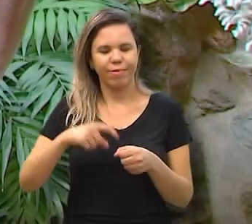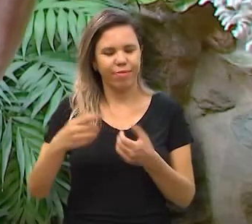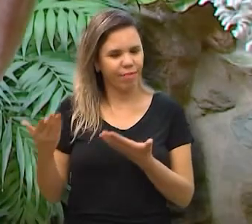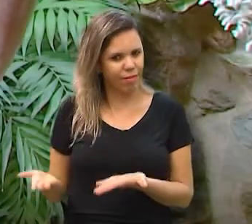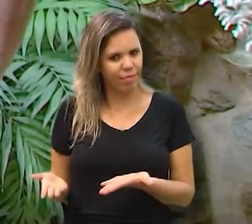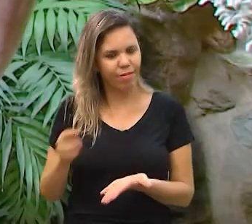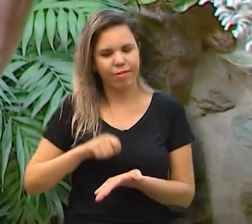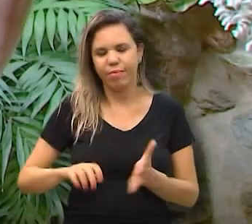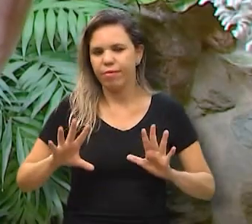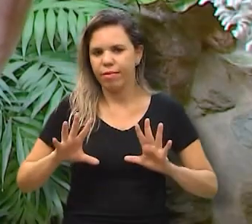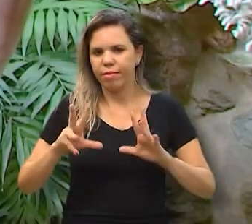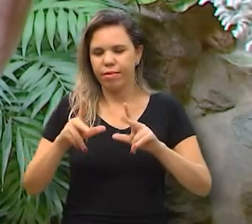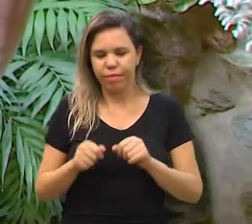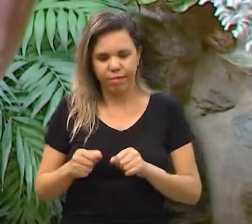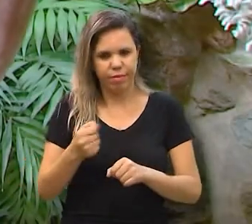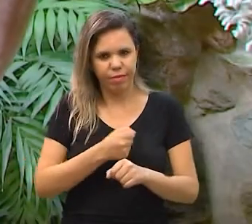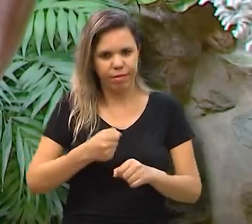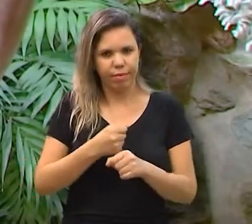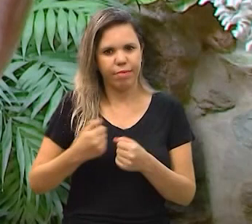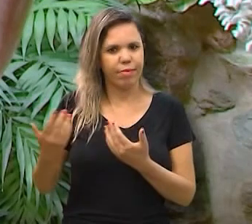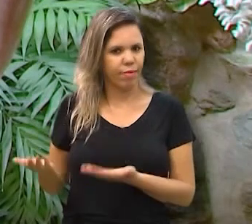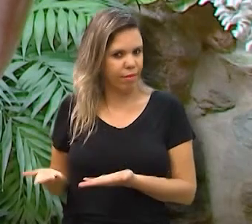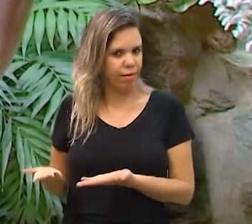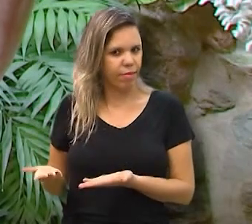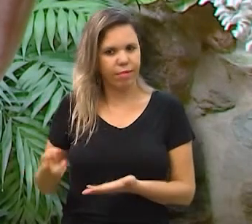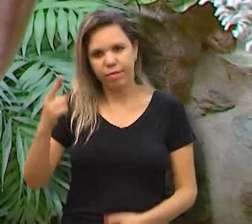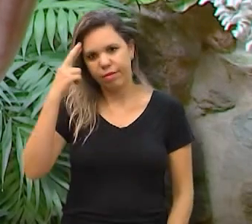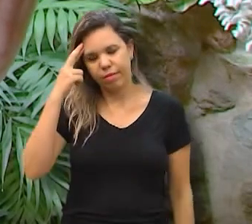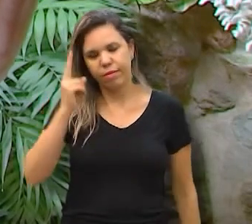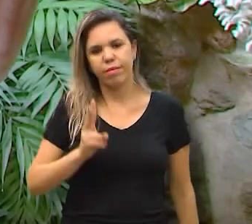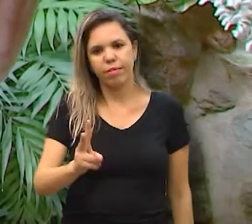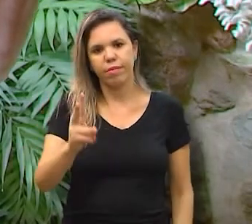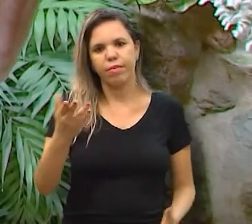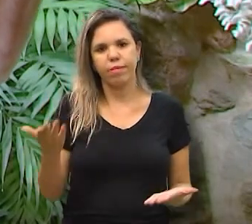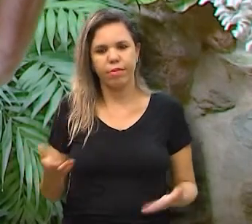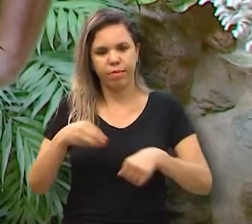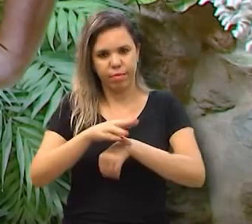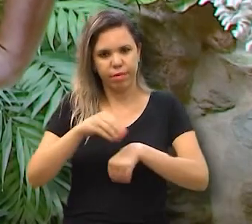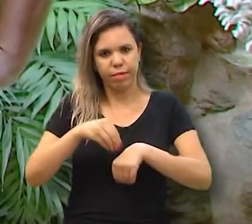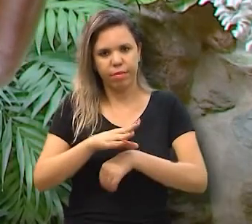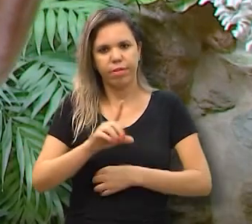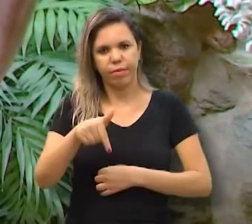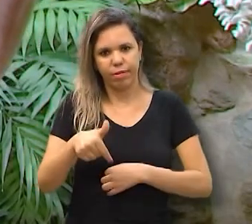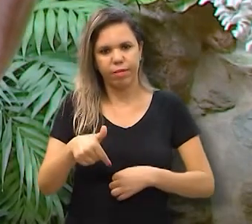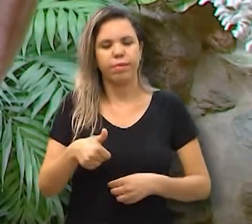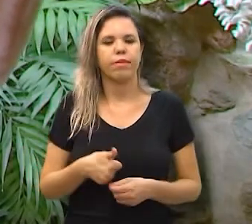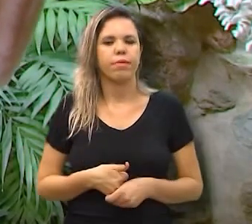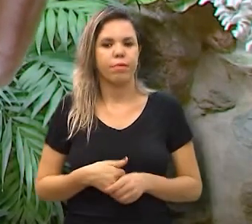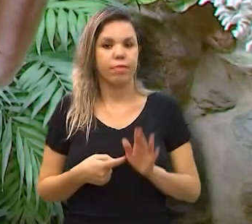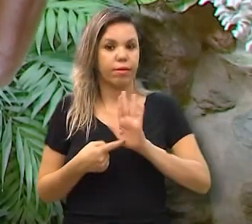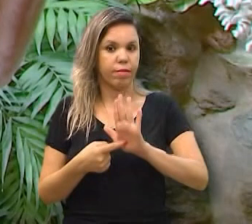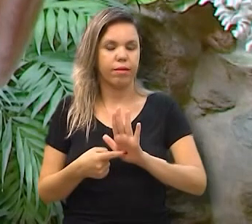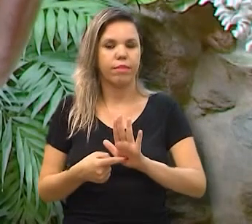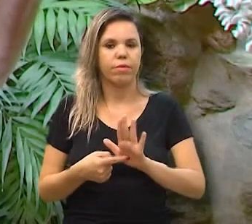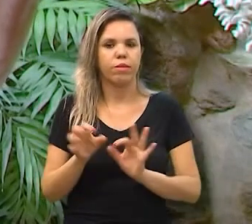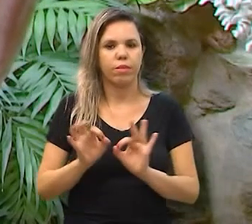Estamos de volta agora que você anotou tudo que vai na nossa receita. O chefe segue aqui com a gente passando mais dicas. Daqui a pouquinho a gente